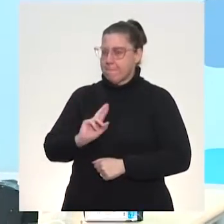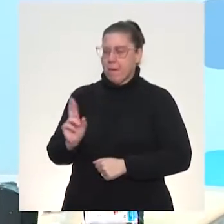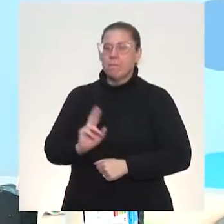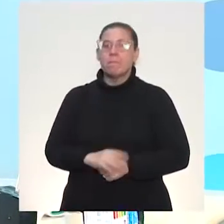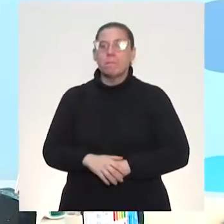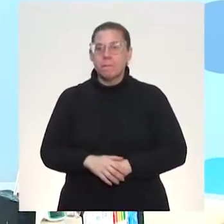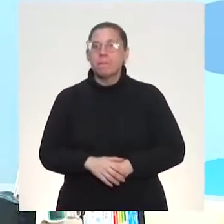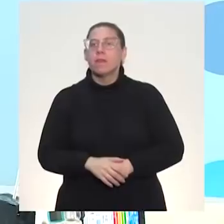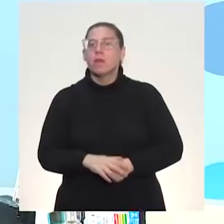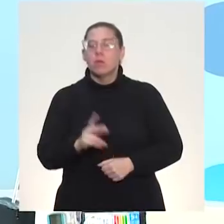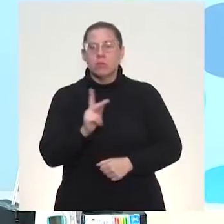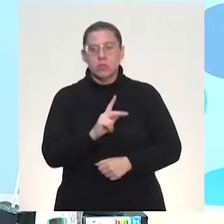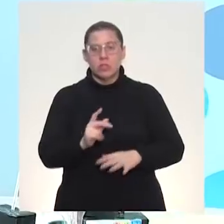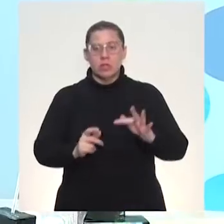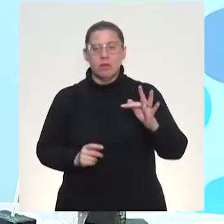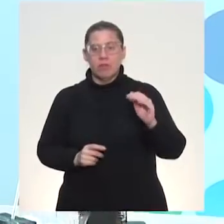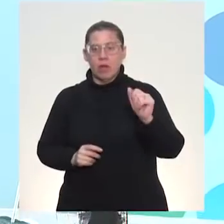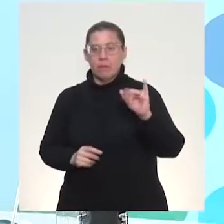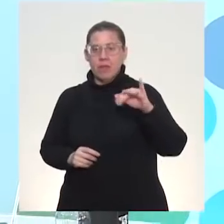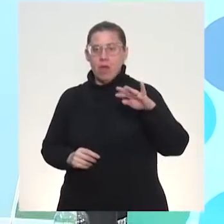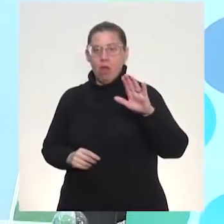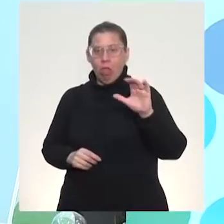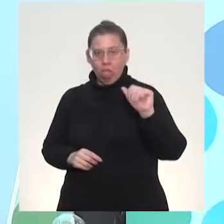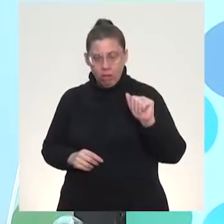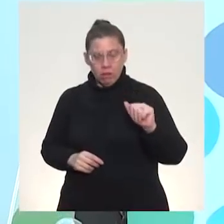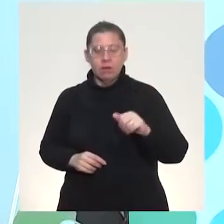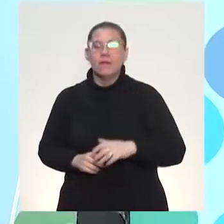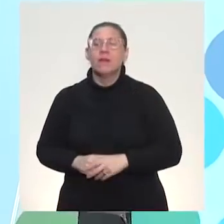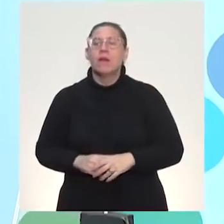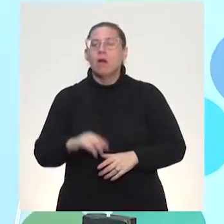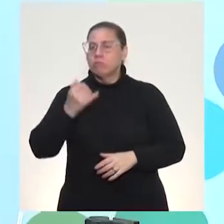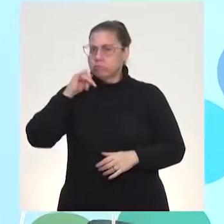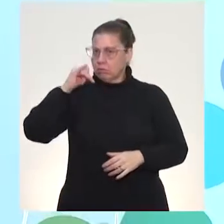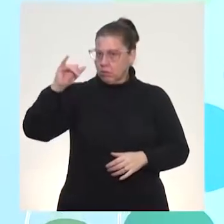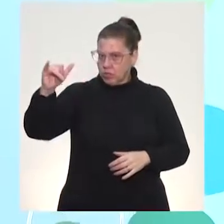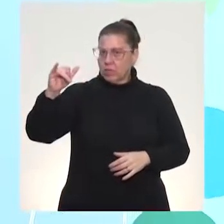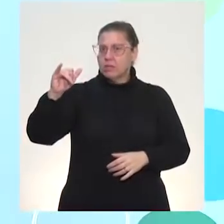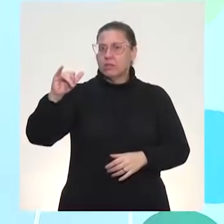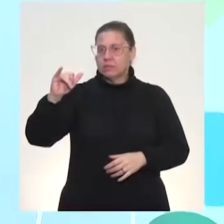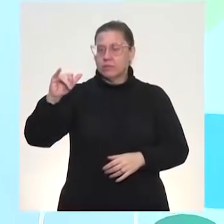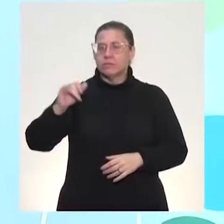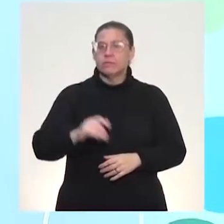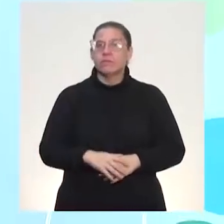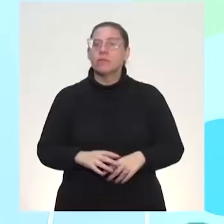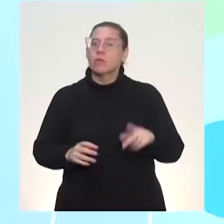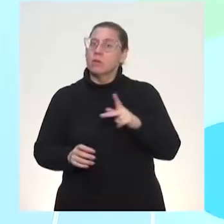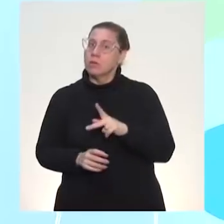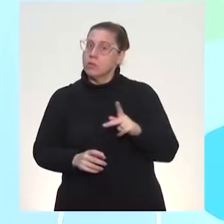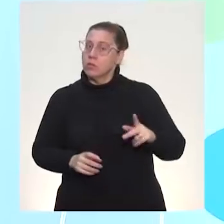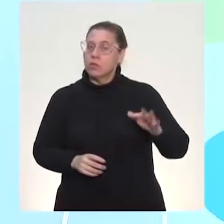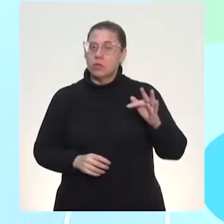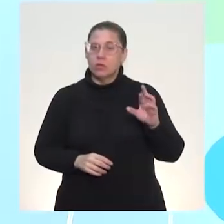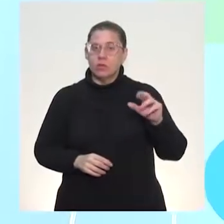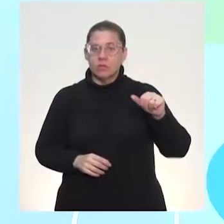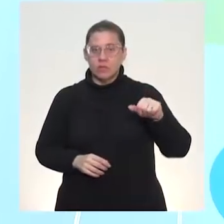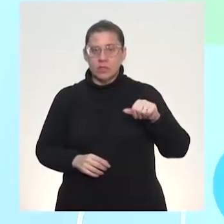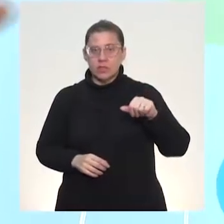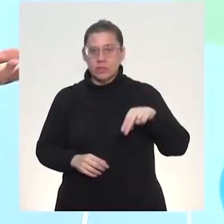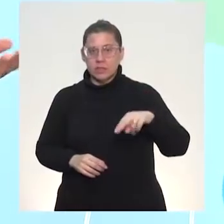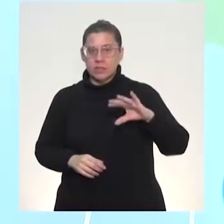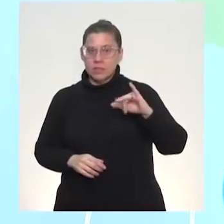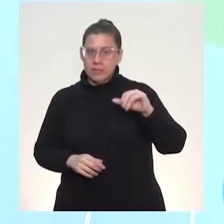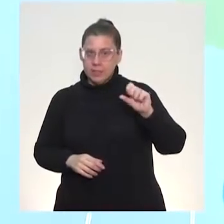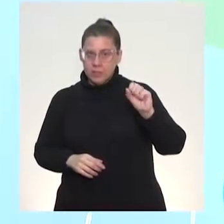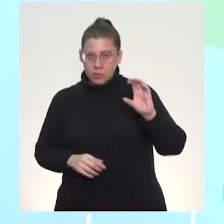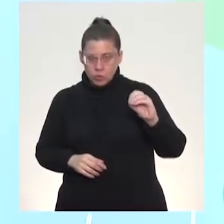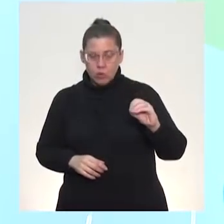colocou, a professora Fabiana já colocou eficiência energética. Aí temos a resposta aqui do Prof. Francisco, falando da lâmpada incandescente, né? Ela dissipa calor. A